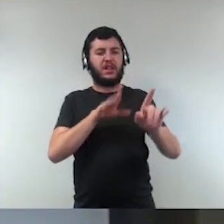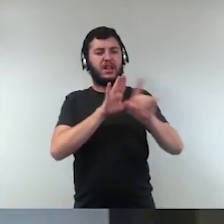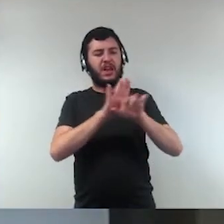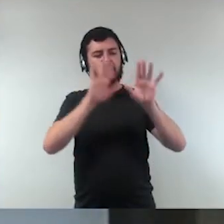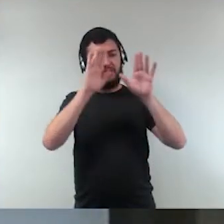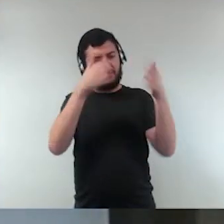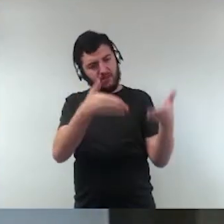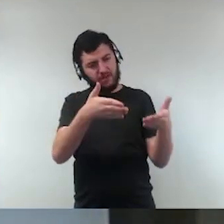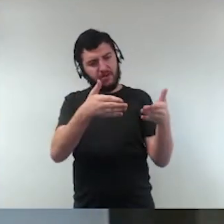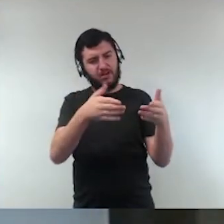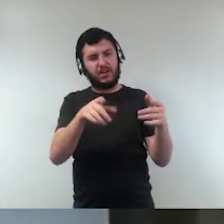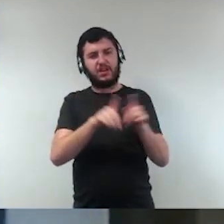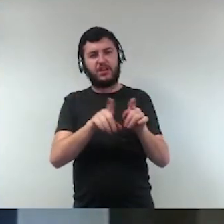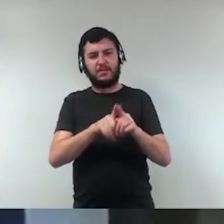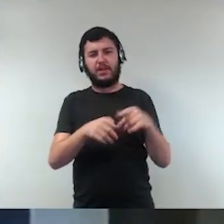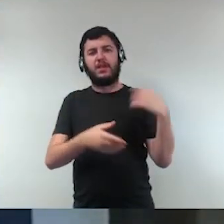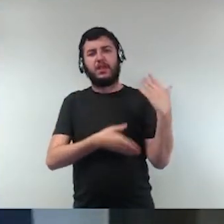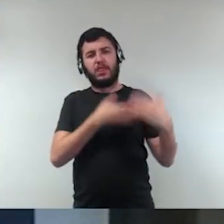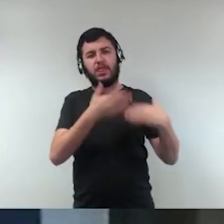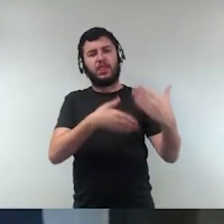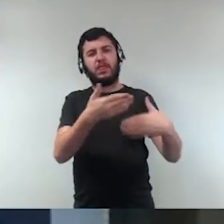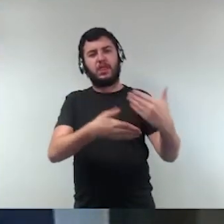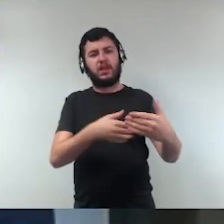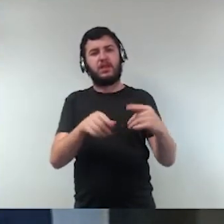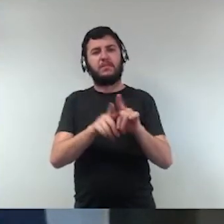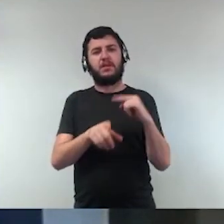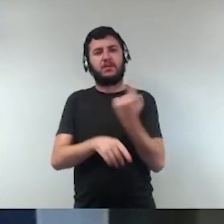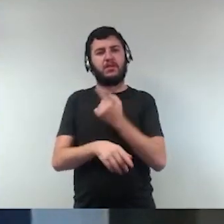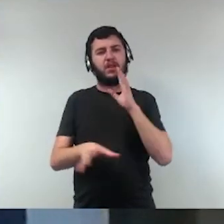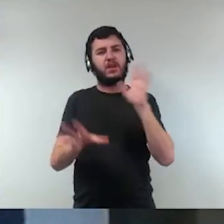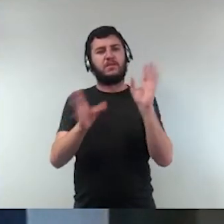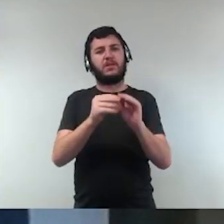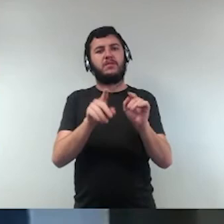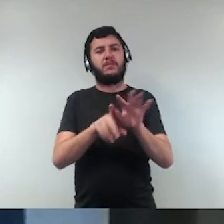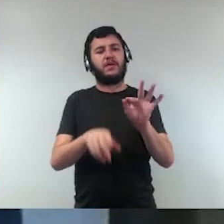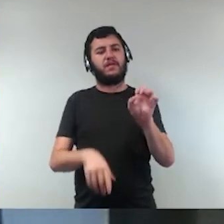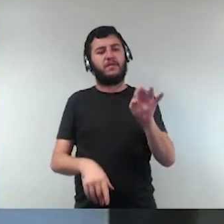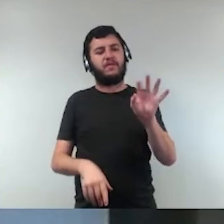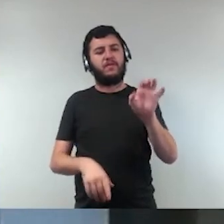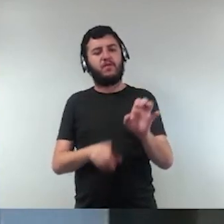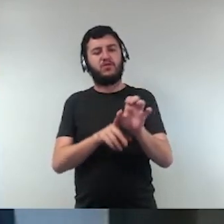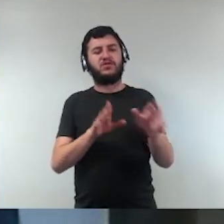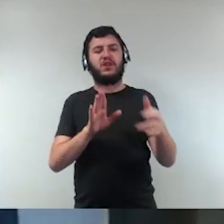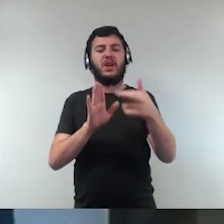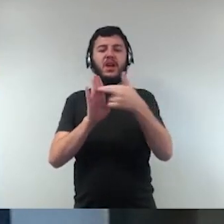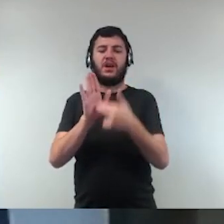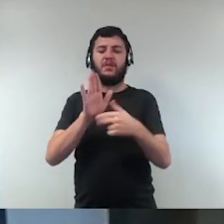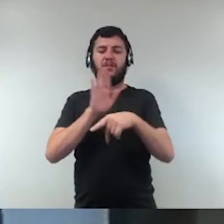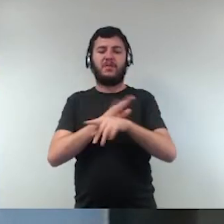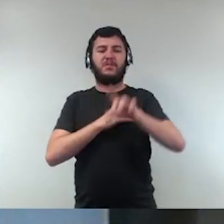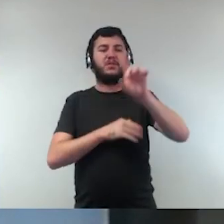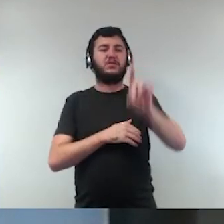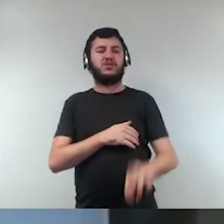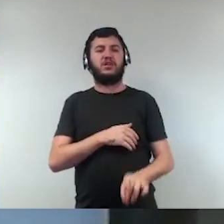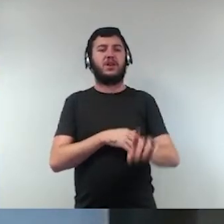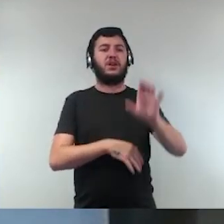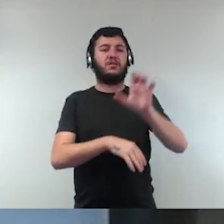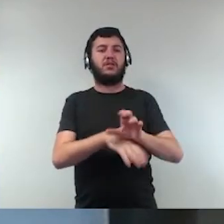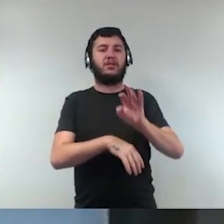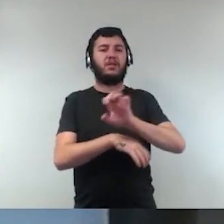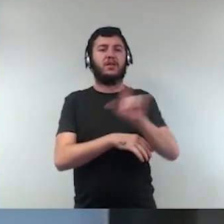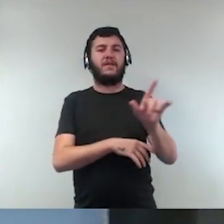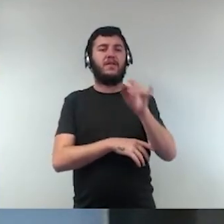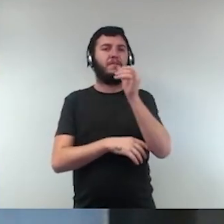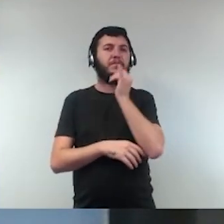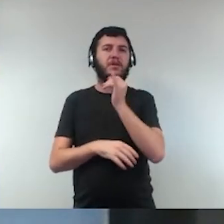vê cada dia mais as fontes regulamentares, né, do direito civil, portarias, resoluções, normas,